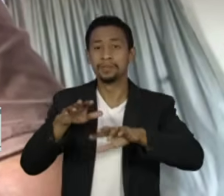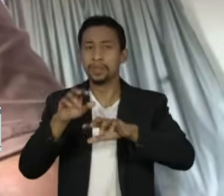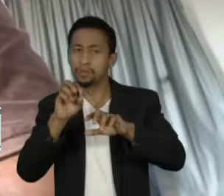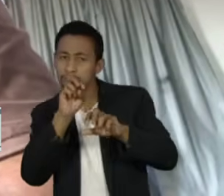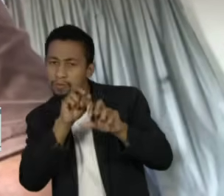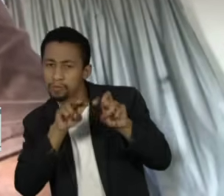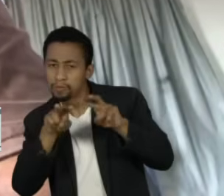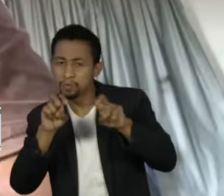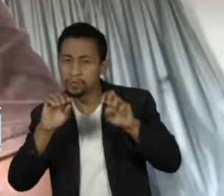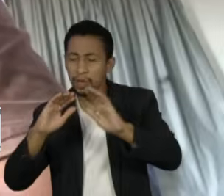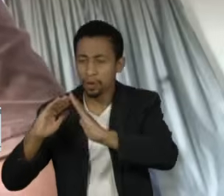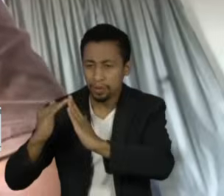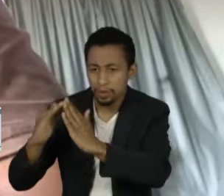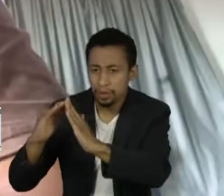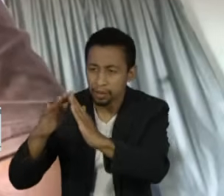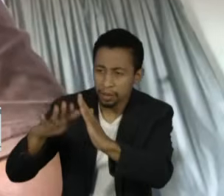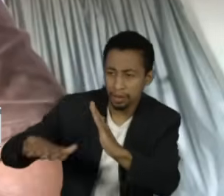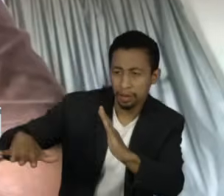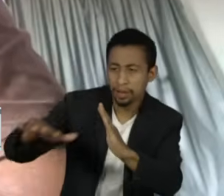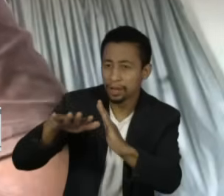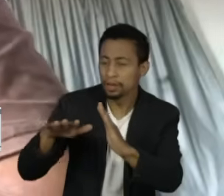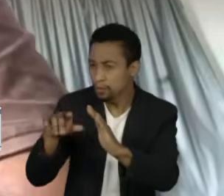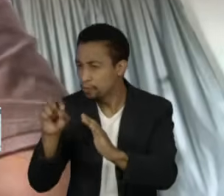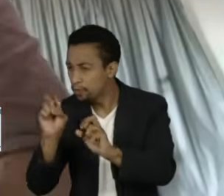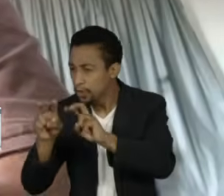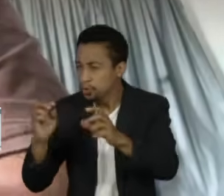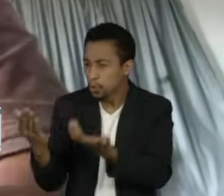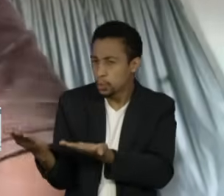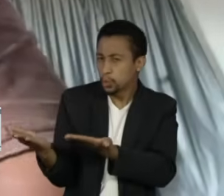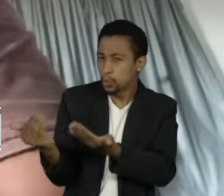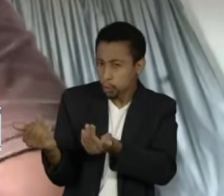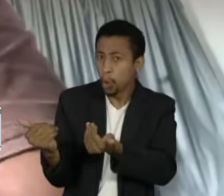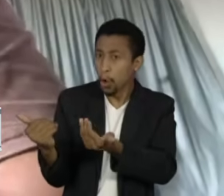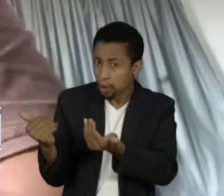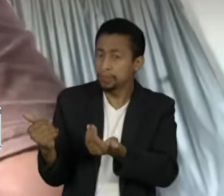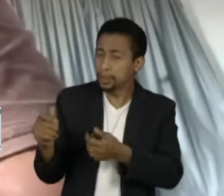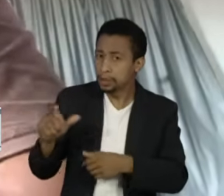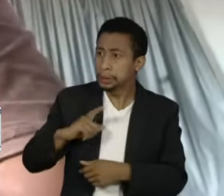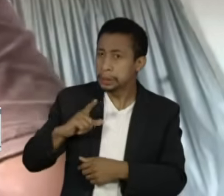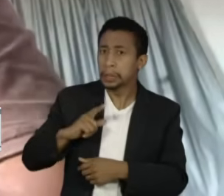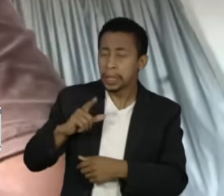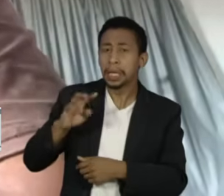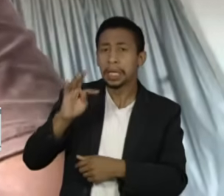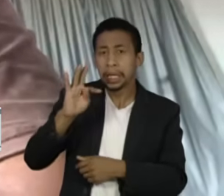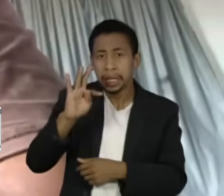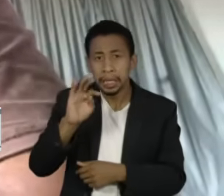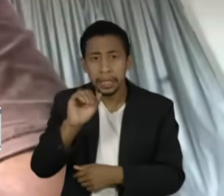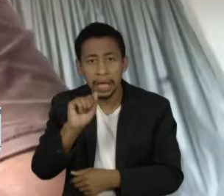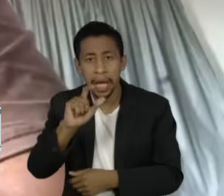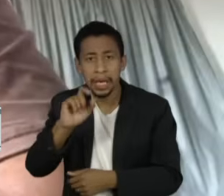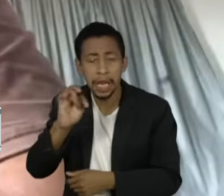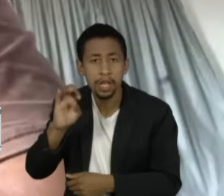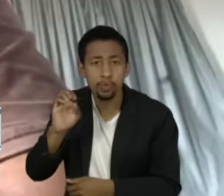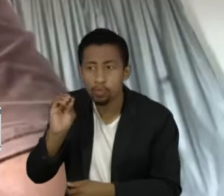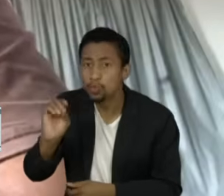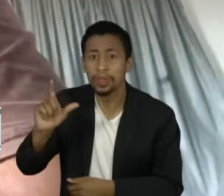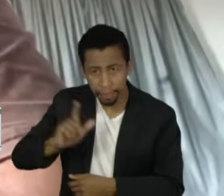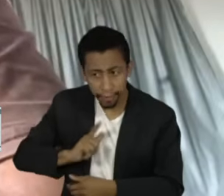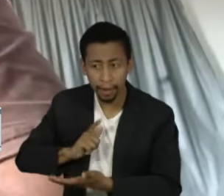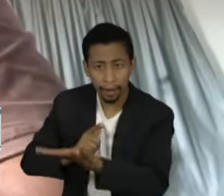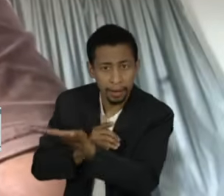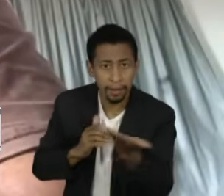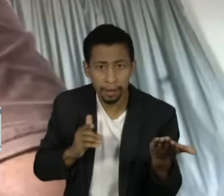comunidades, tem muitos jovens ali talentosos que precisam de oportunidades para poder estar ali. Então, mas é possível chegar